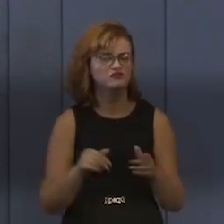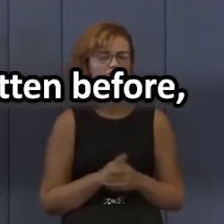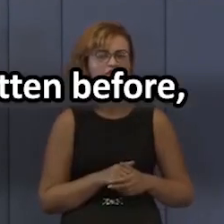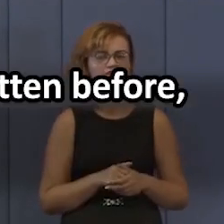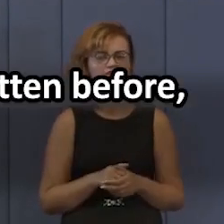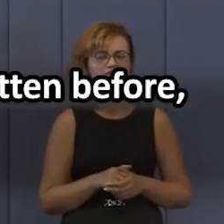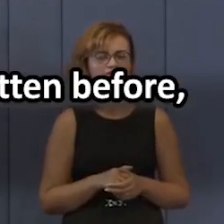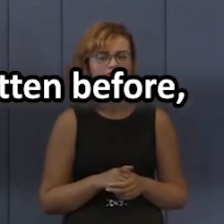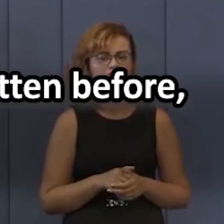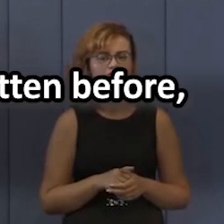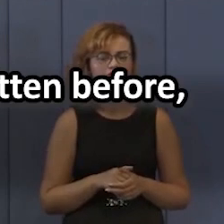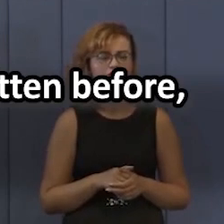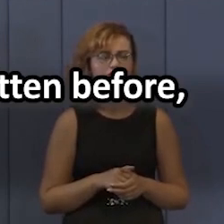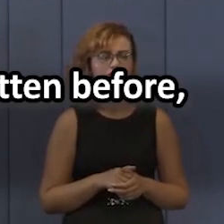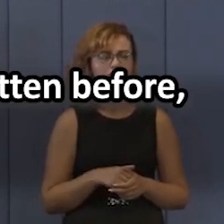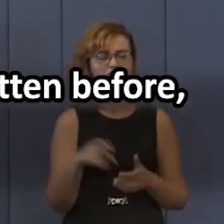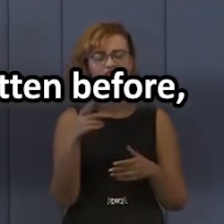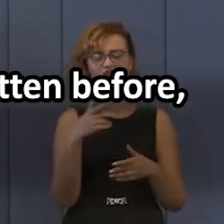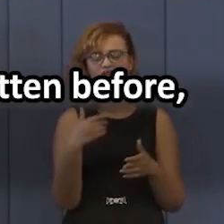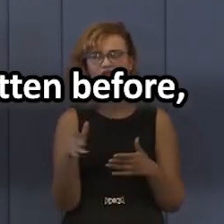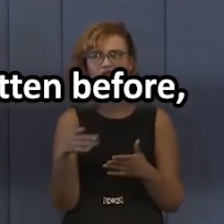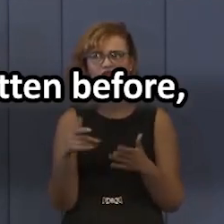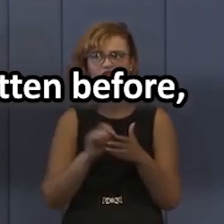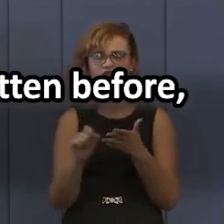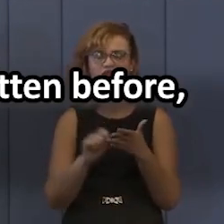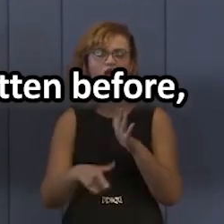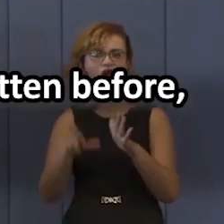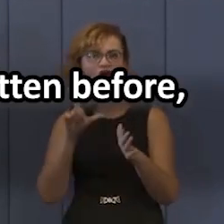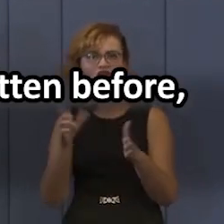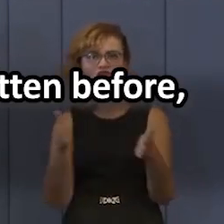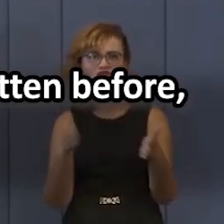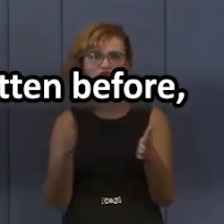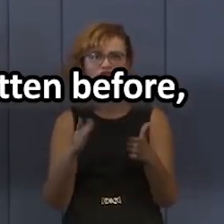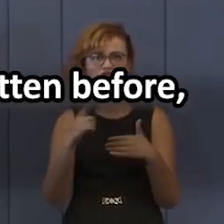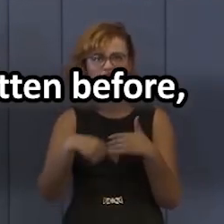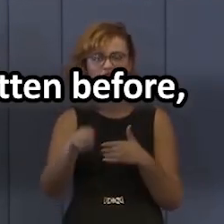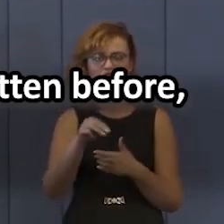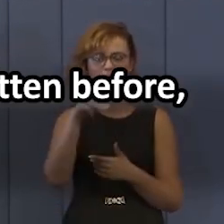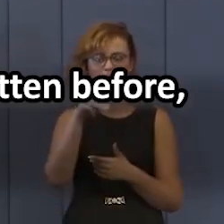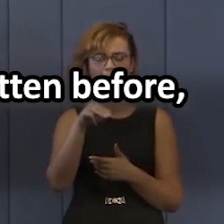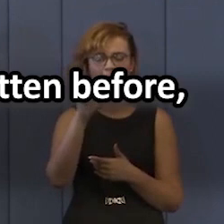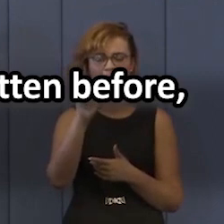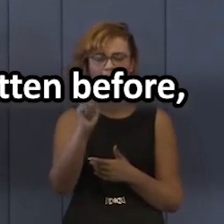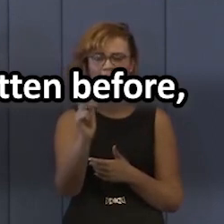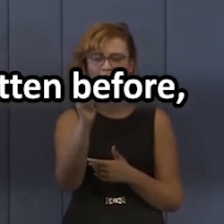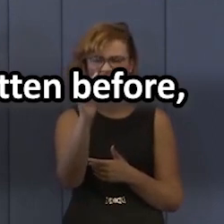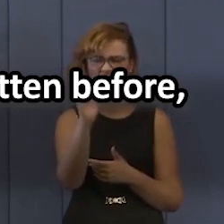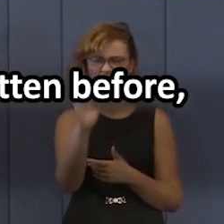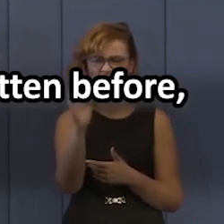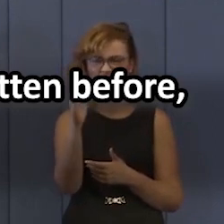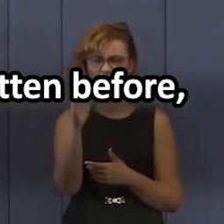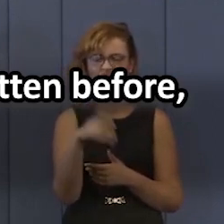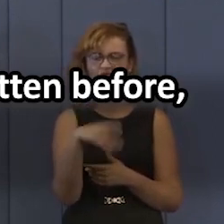Estado e não tem nada a ver com qualquer outra coisa que tenha sido escrita antes, durante, depois